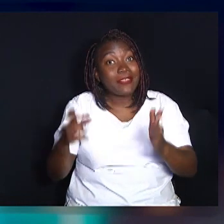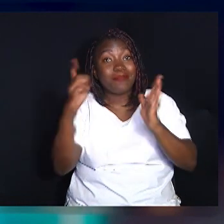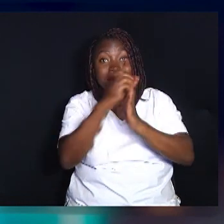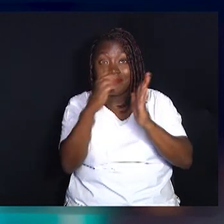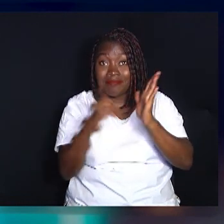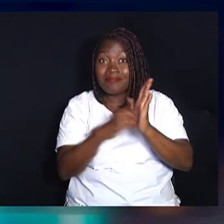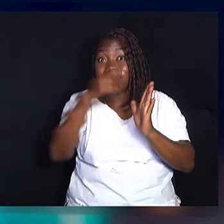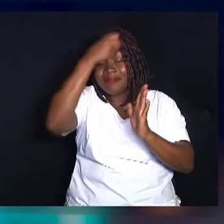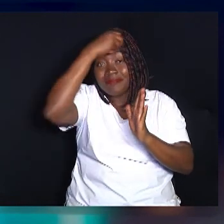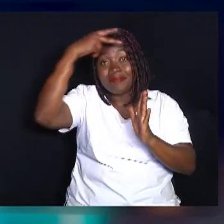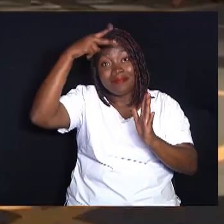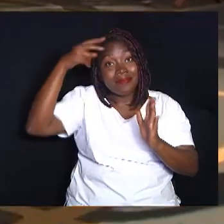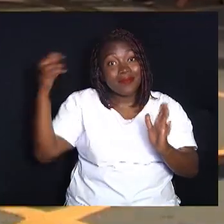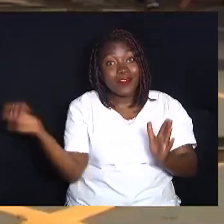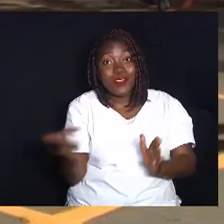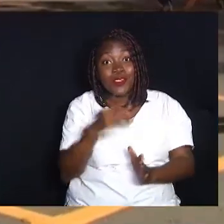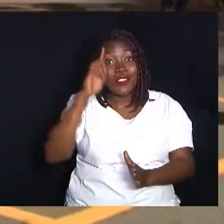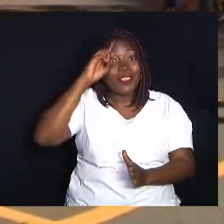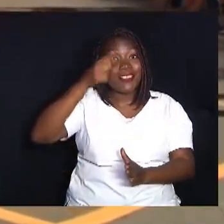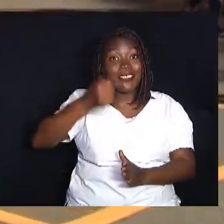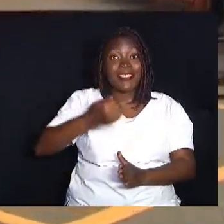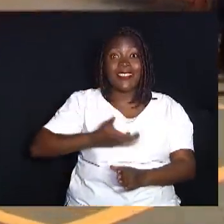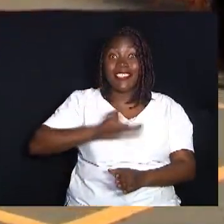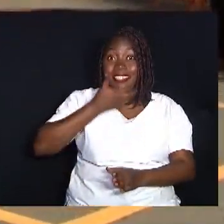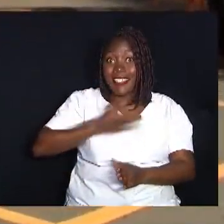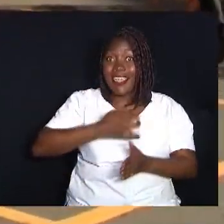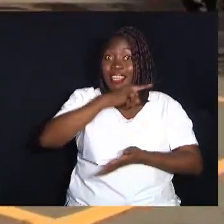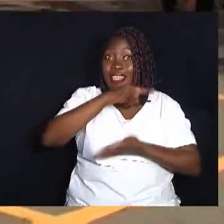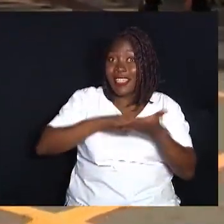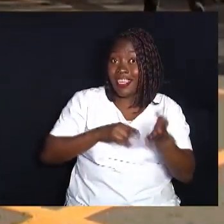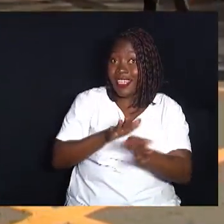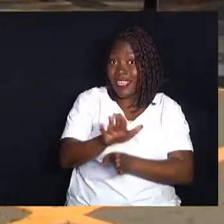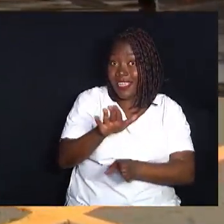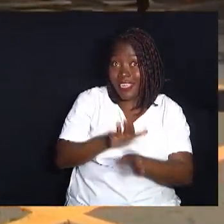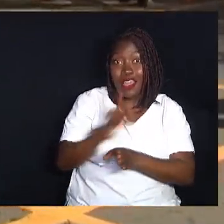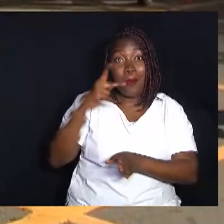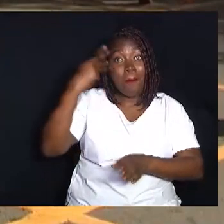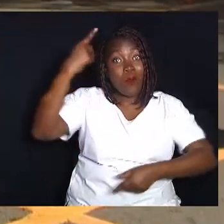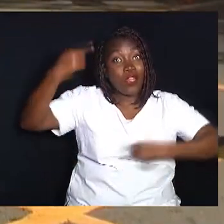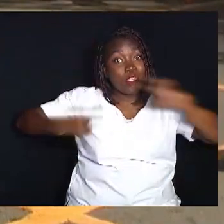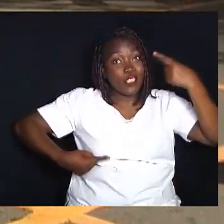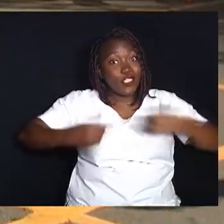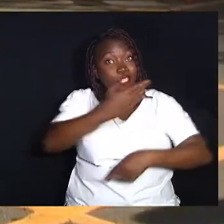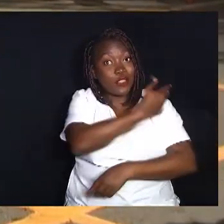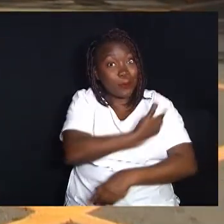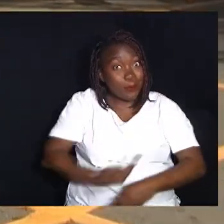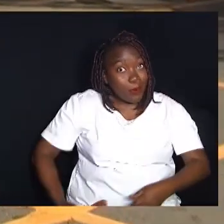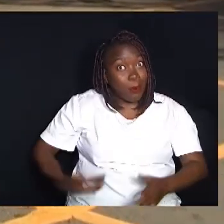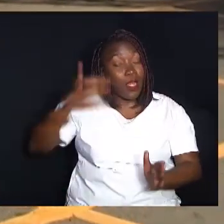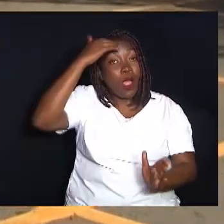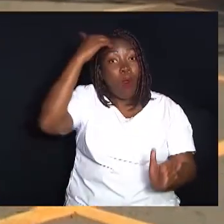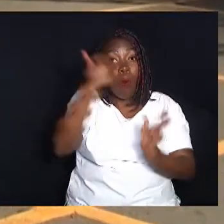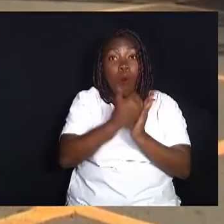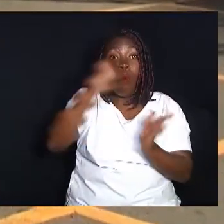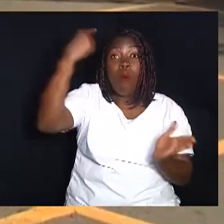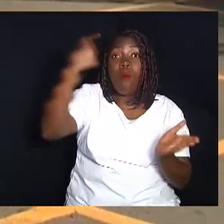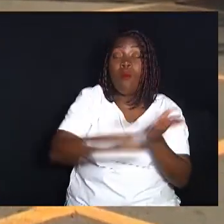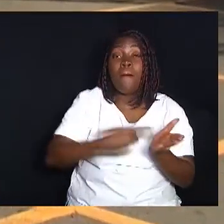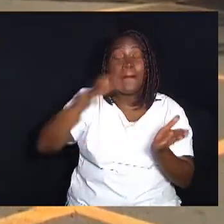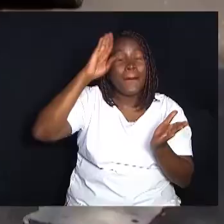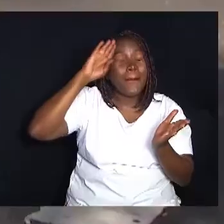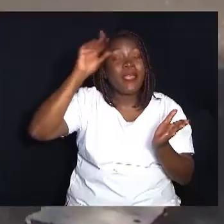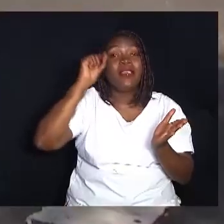dia 7 de dezembro. O documento vai orientar políticas públicas com o compromisso principal de